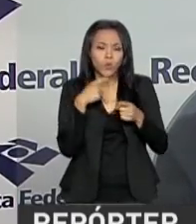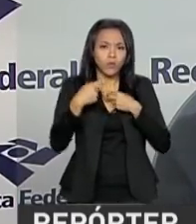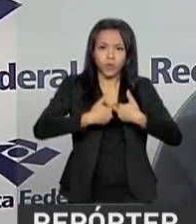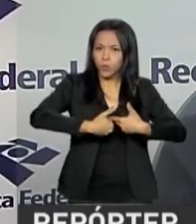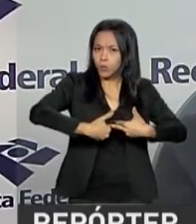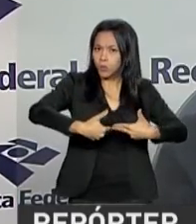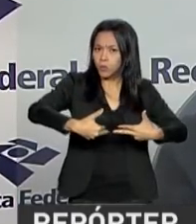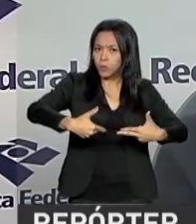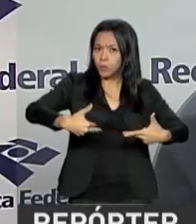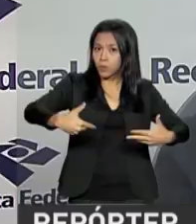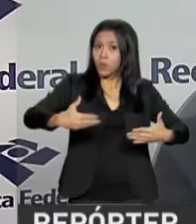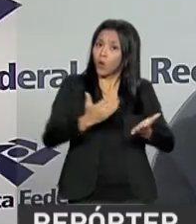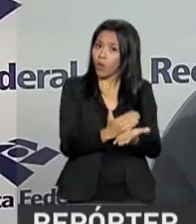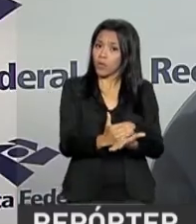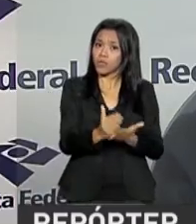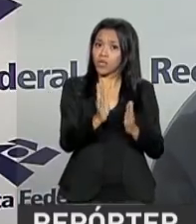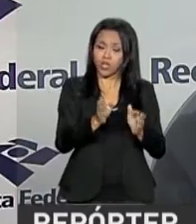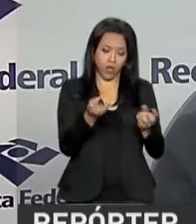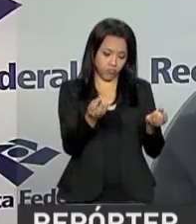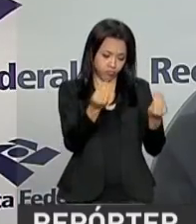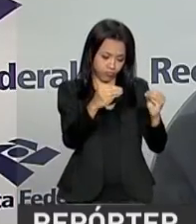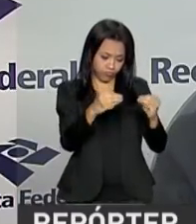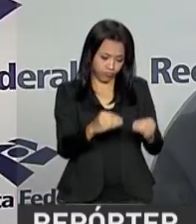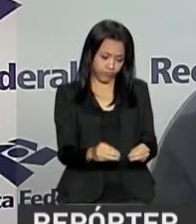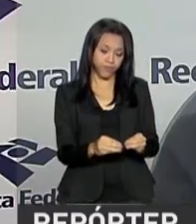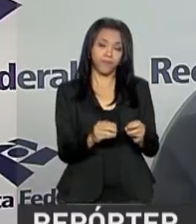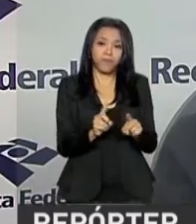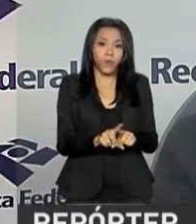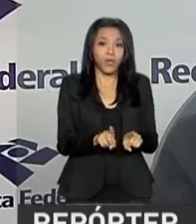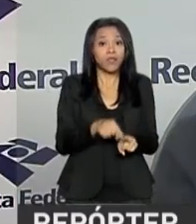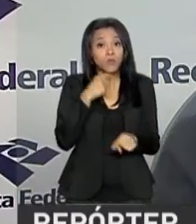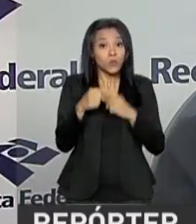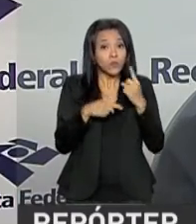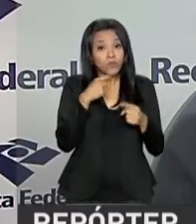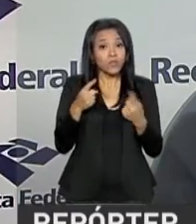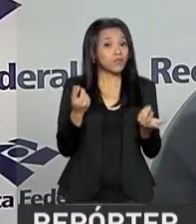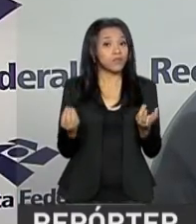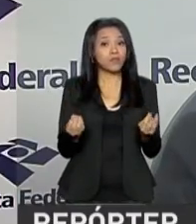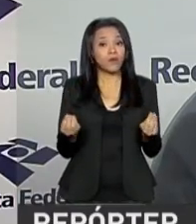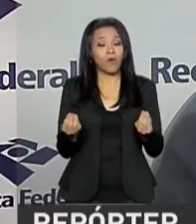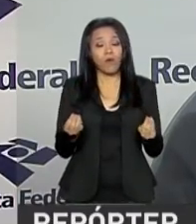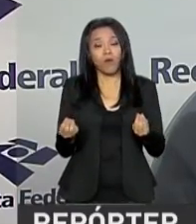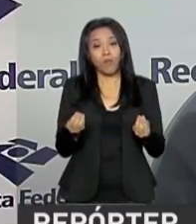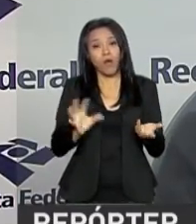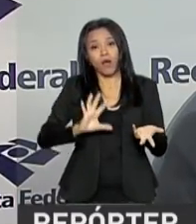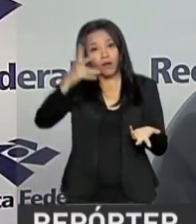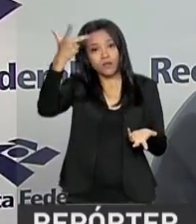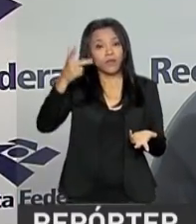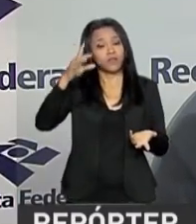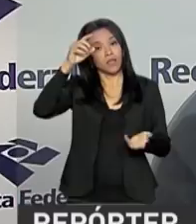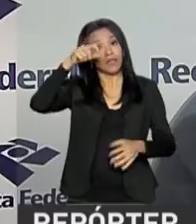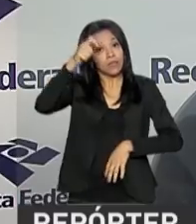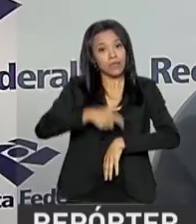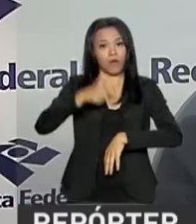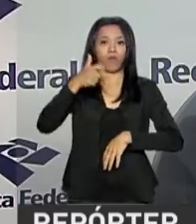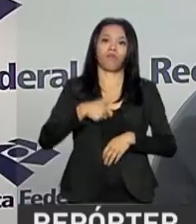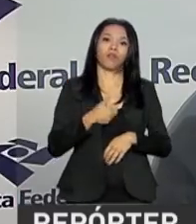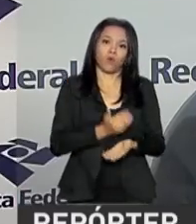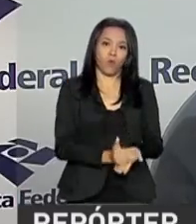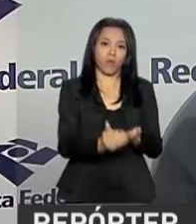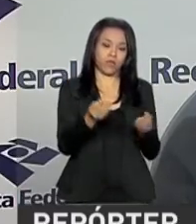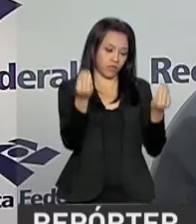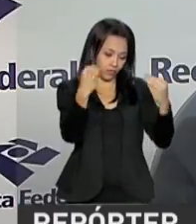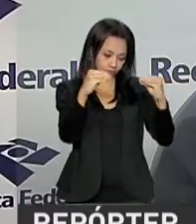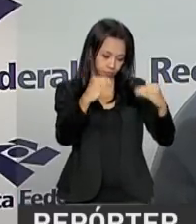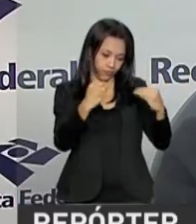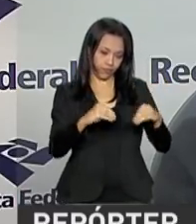de fato começar a declaração porque as dúvidas só aparecem a hora que começa a preencher